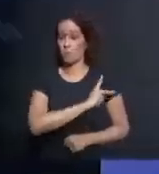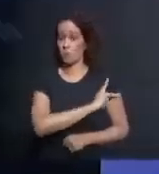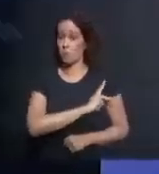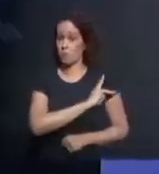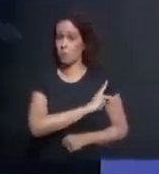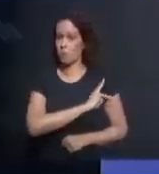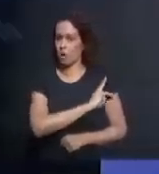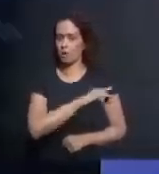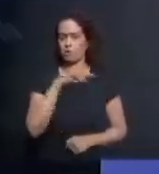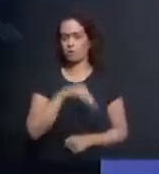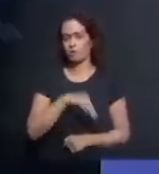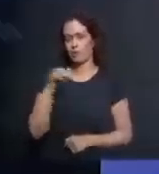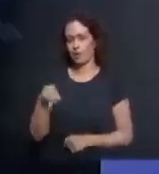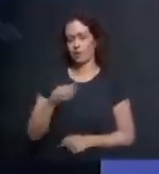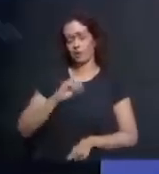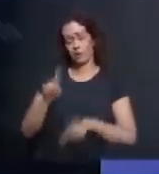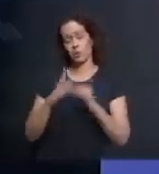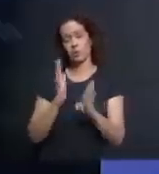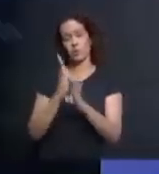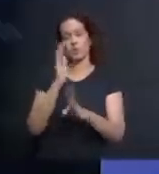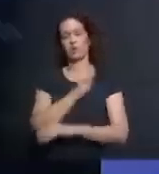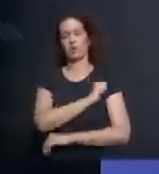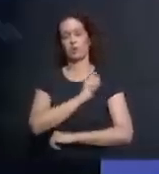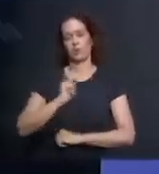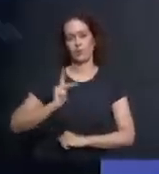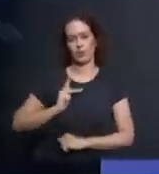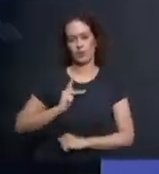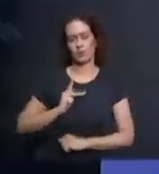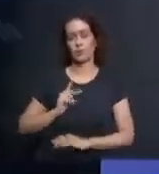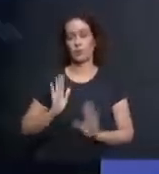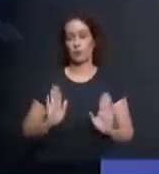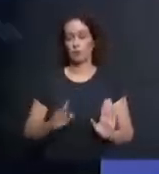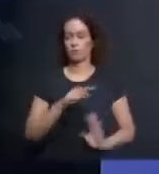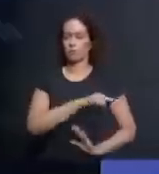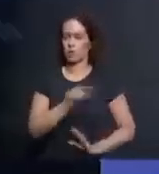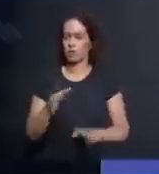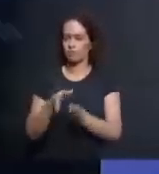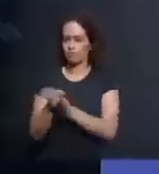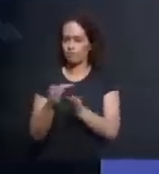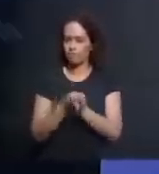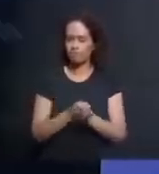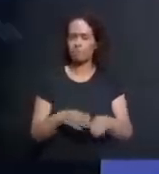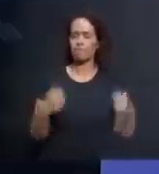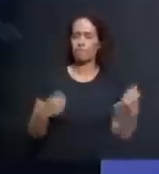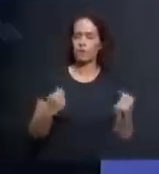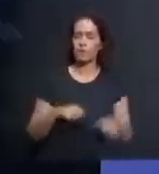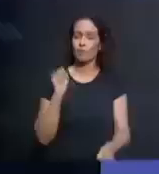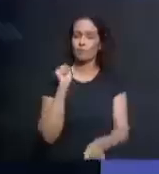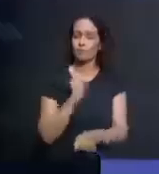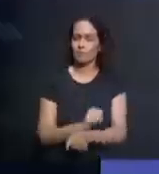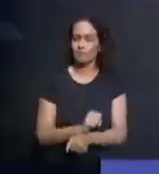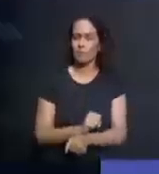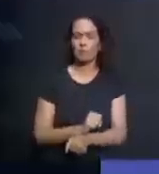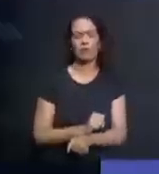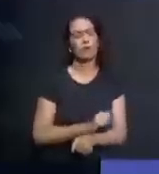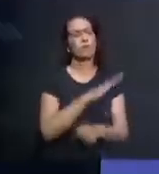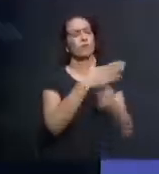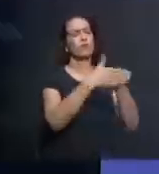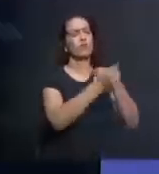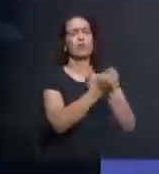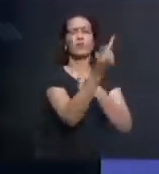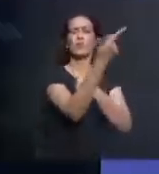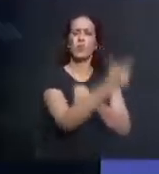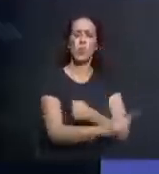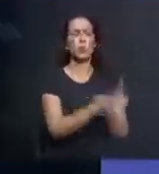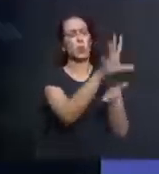Primeiro, você precisa parar de viver o chamado dos outros e viver o que Deus tem para você. Não é para viver o que você acha que os outros